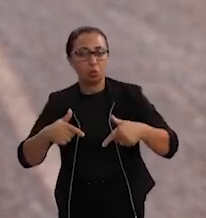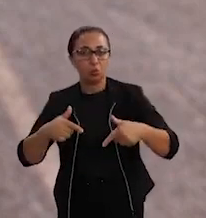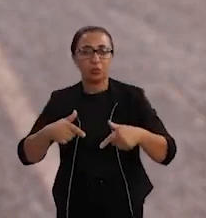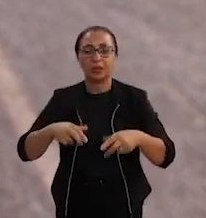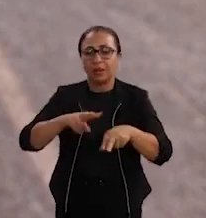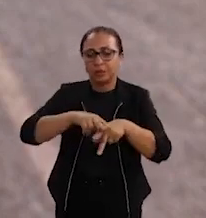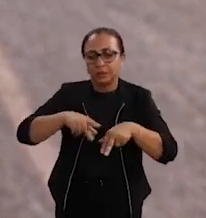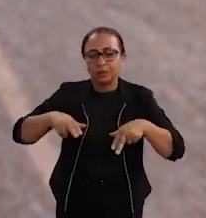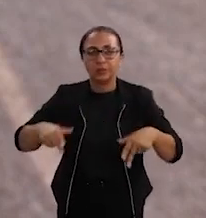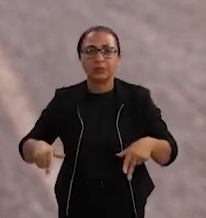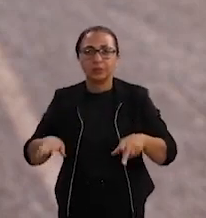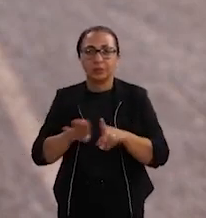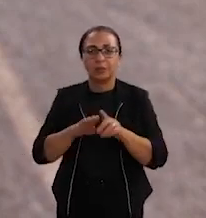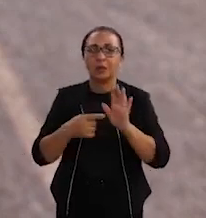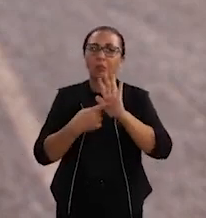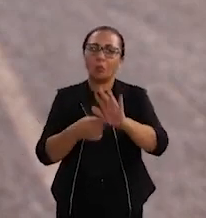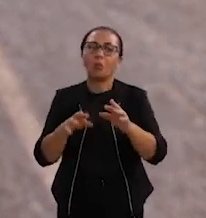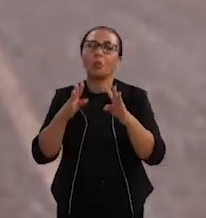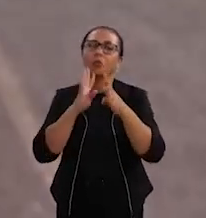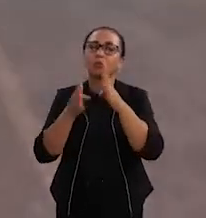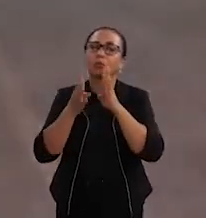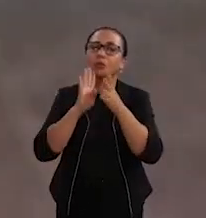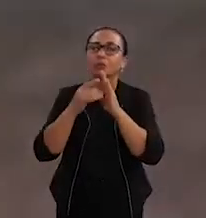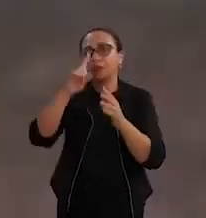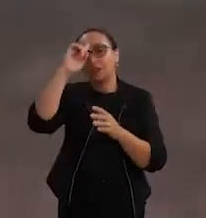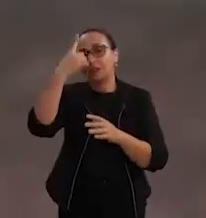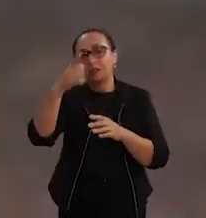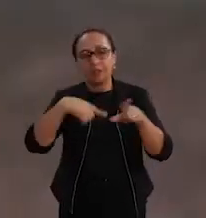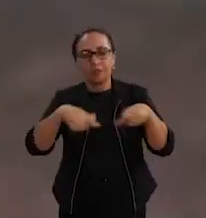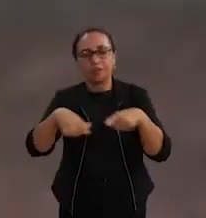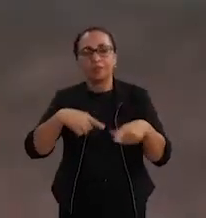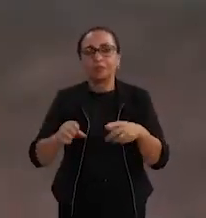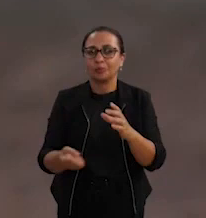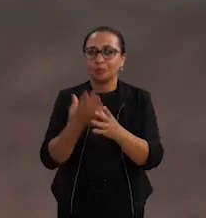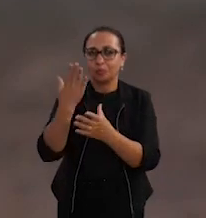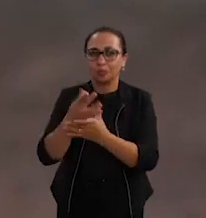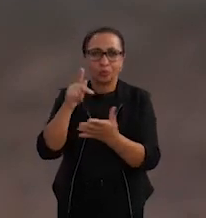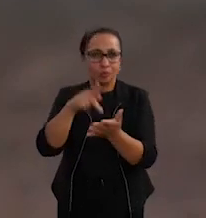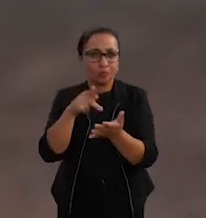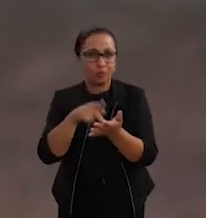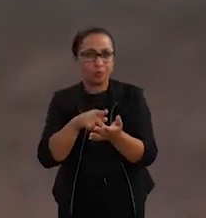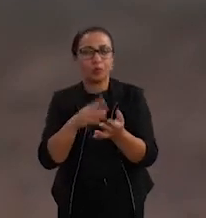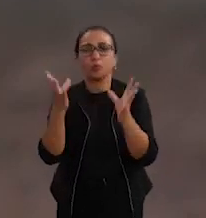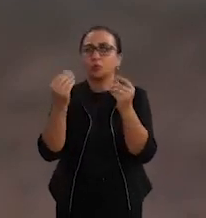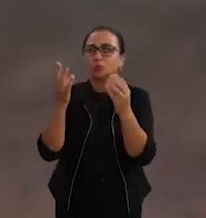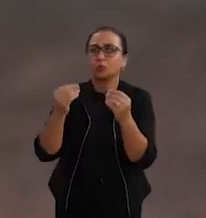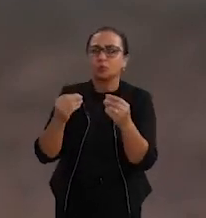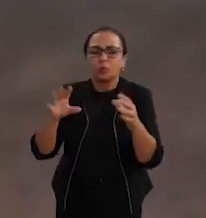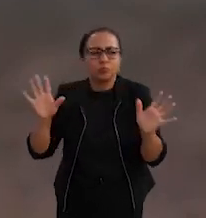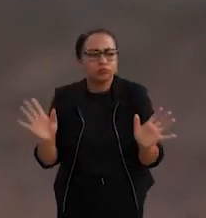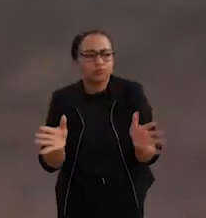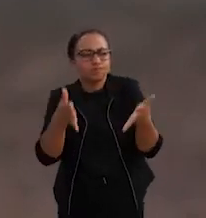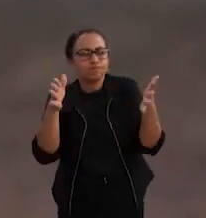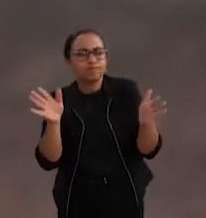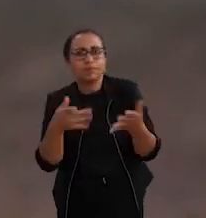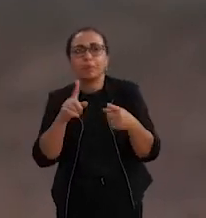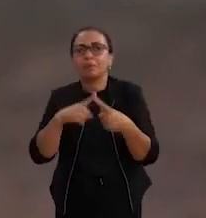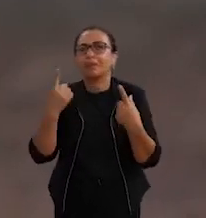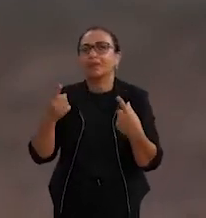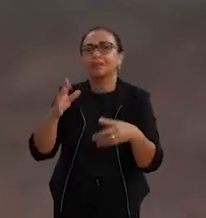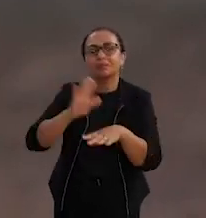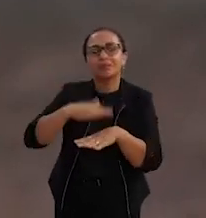militância sexual e de gênero em posts de Facebook. E a ideia desse trabalho surgiu, na verdade, de muitos